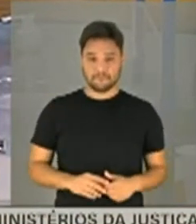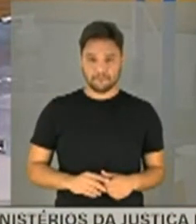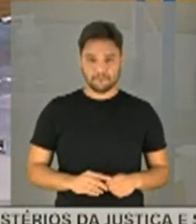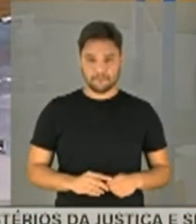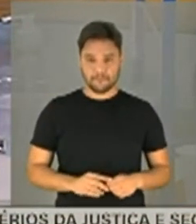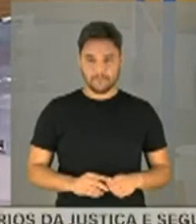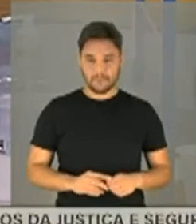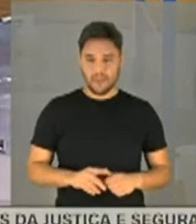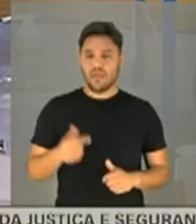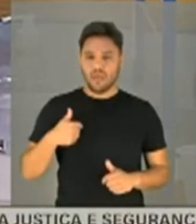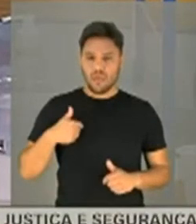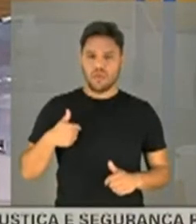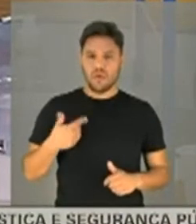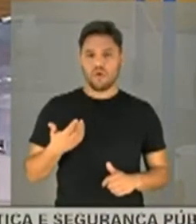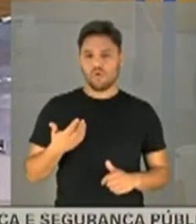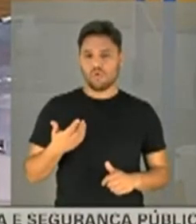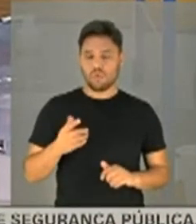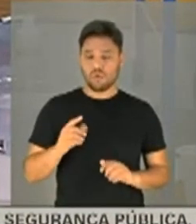E eu lhe pergunto,